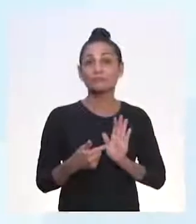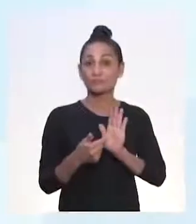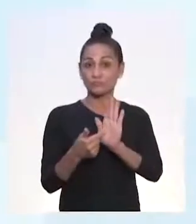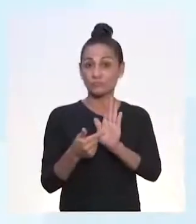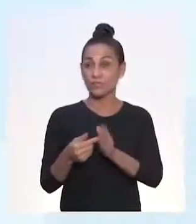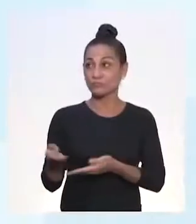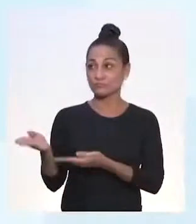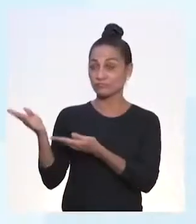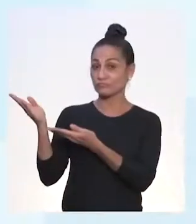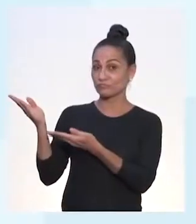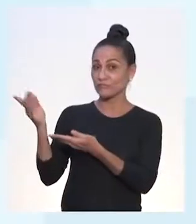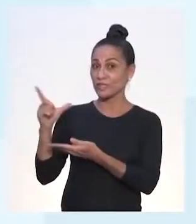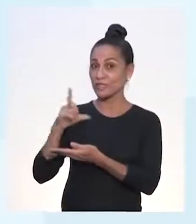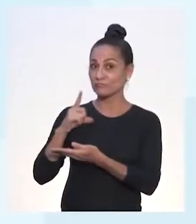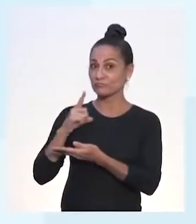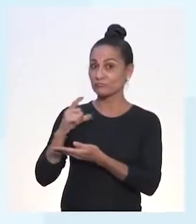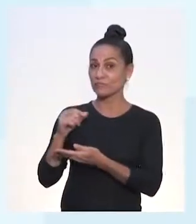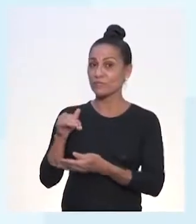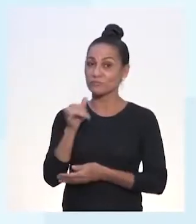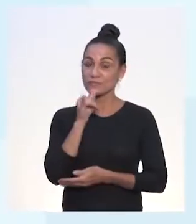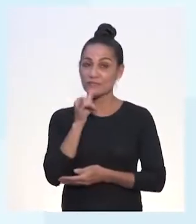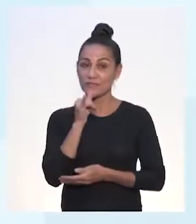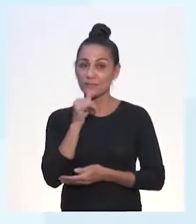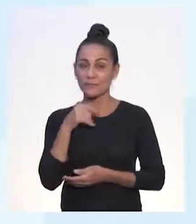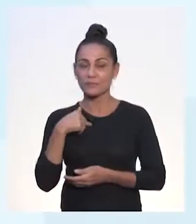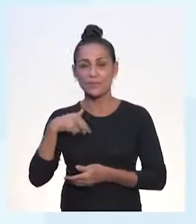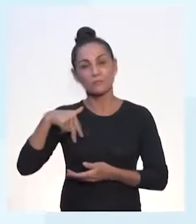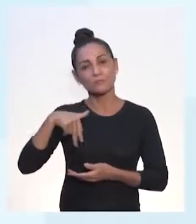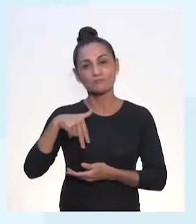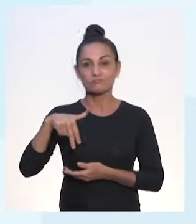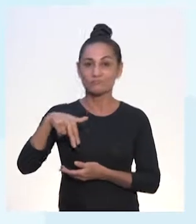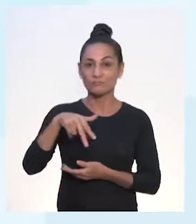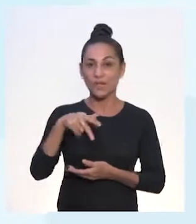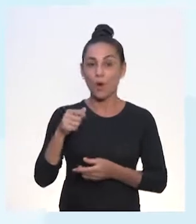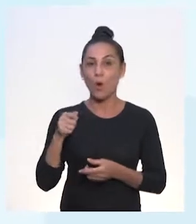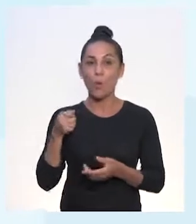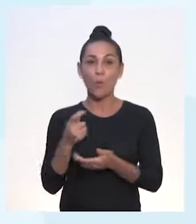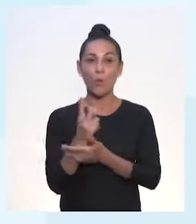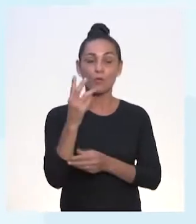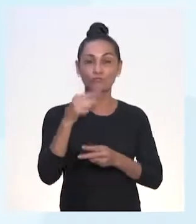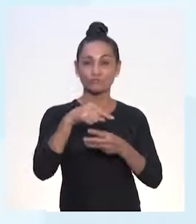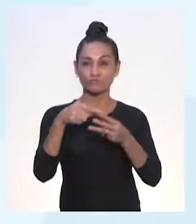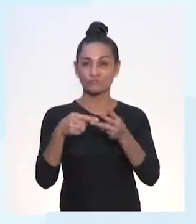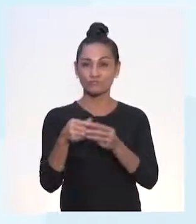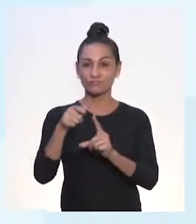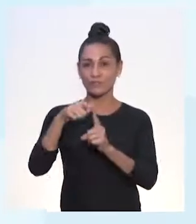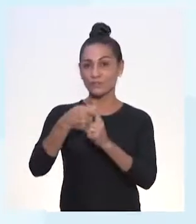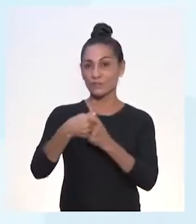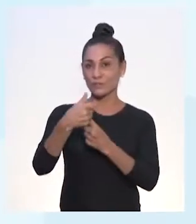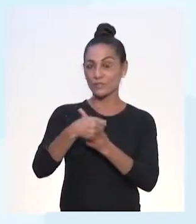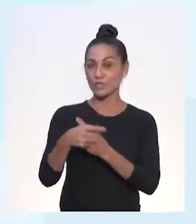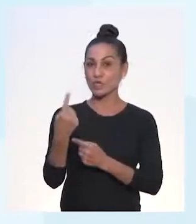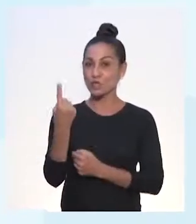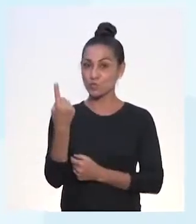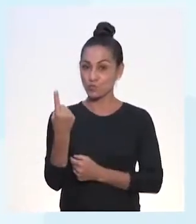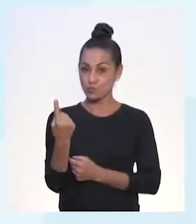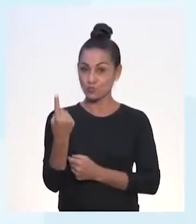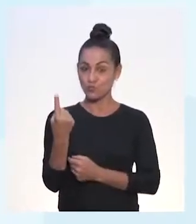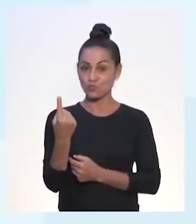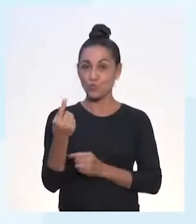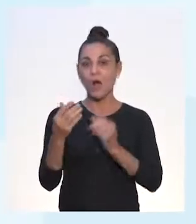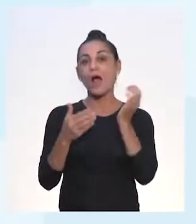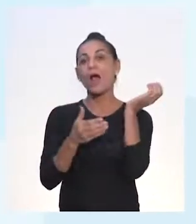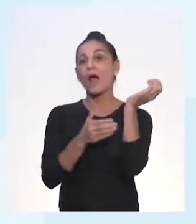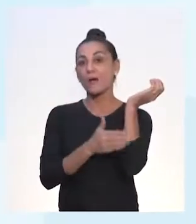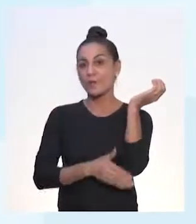vocês, ó, eu tenho uma simulação. A pessoa foi lá e comprou 3 bananas e um abacaxi, Osmar. Certo. Então,